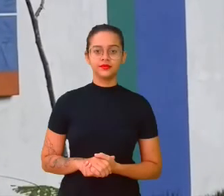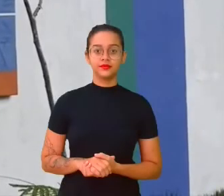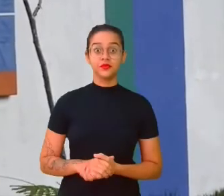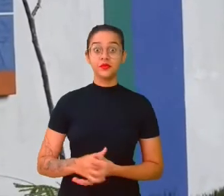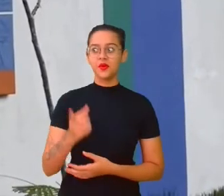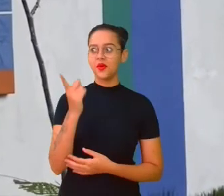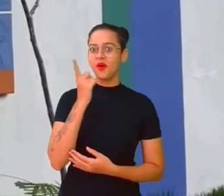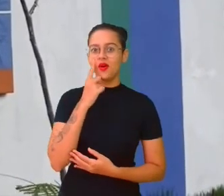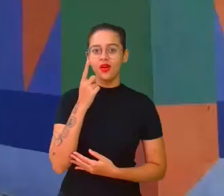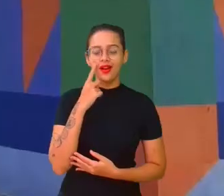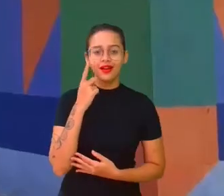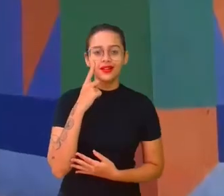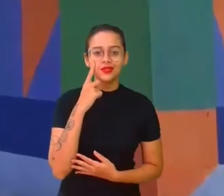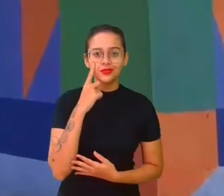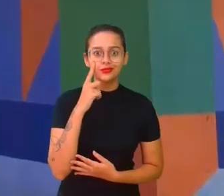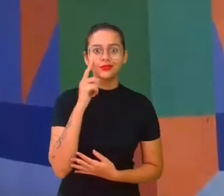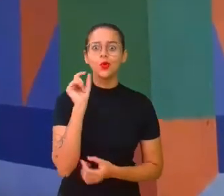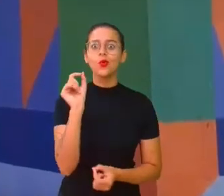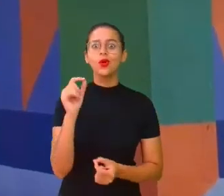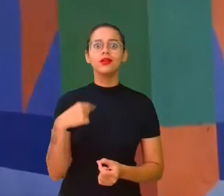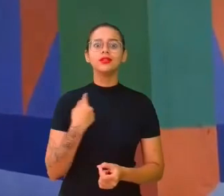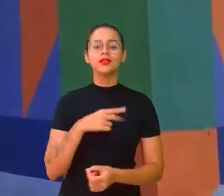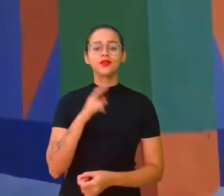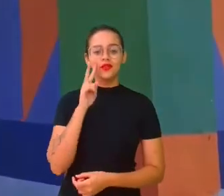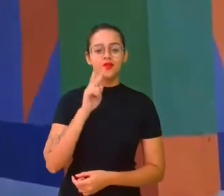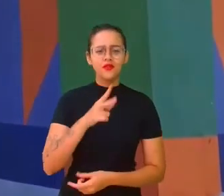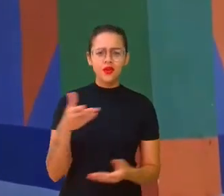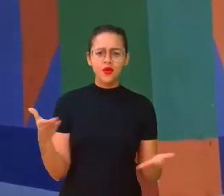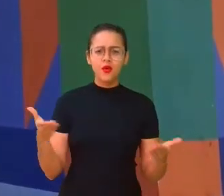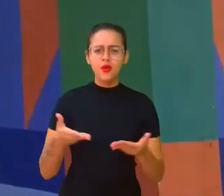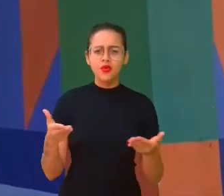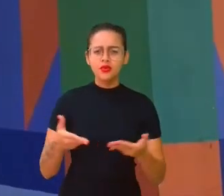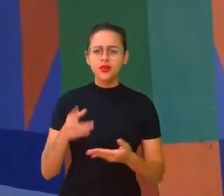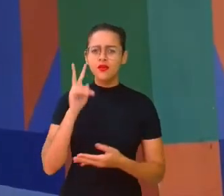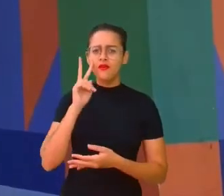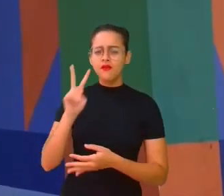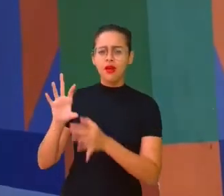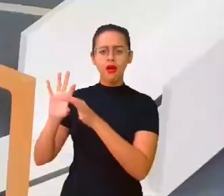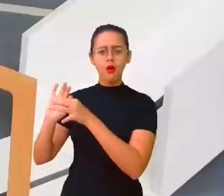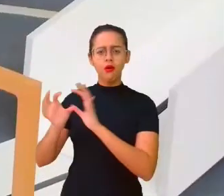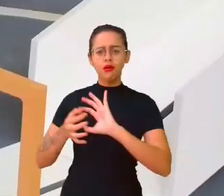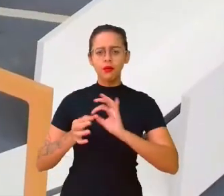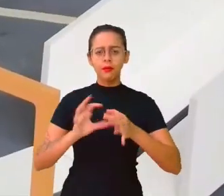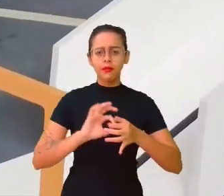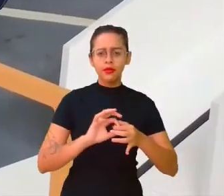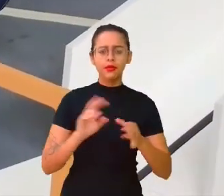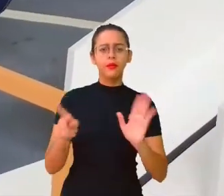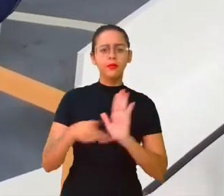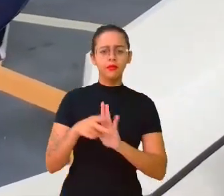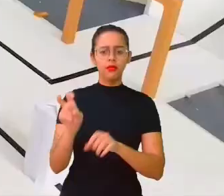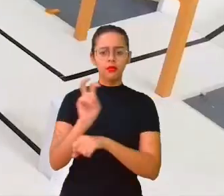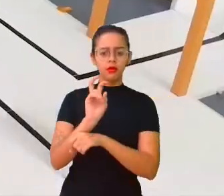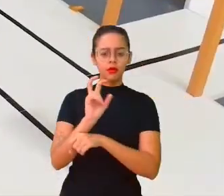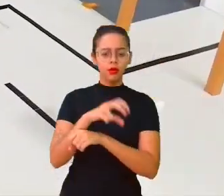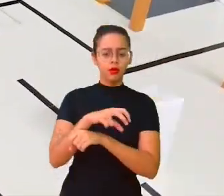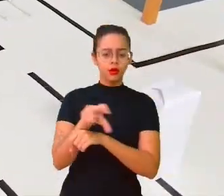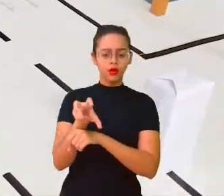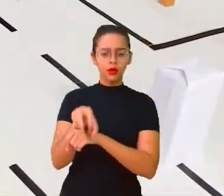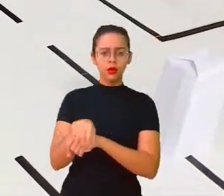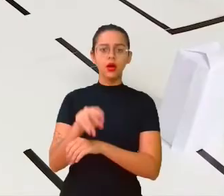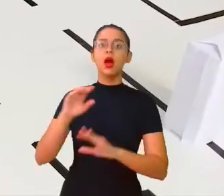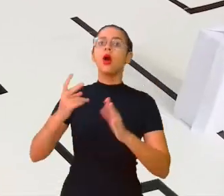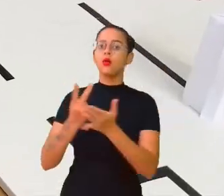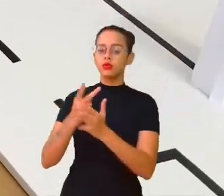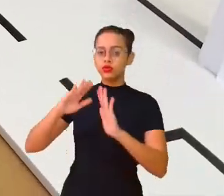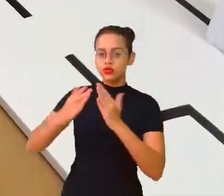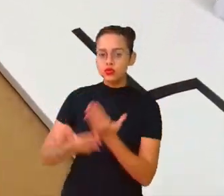Olha só, gente, o que a gente vai ver aqui hoje. A gente vai ver um pouquinho sobre a Olimpíada Brasileira de Robótica que aconteceu na Escola